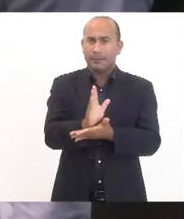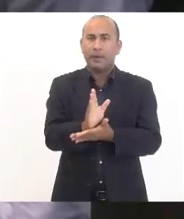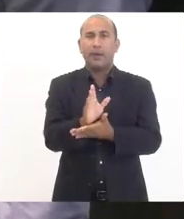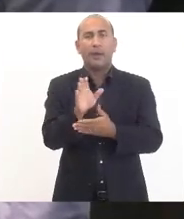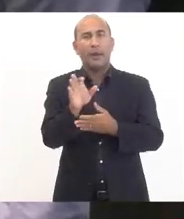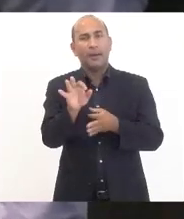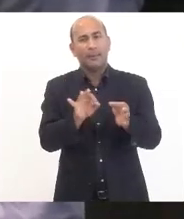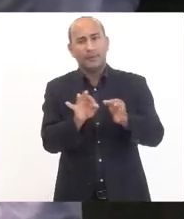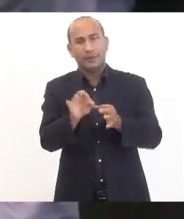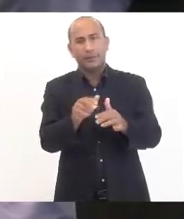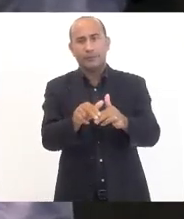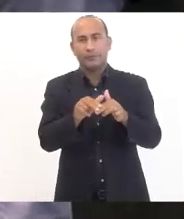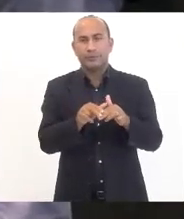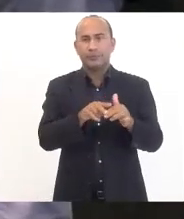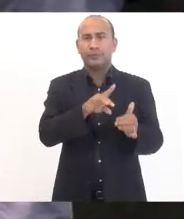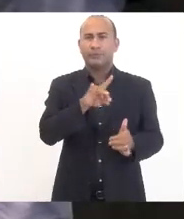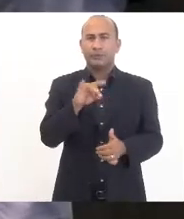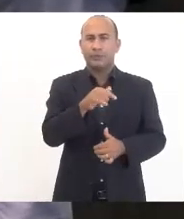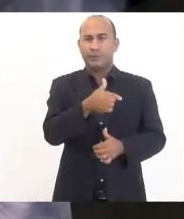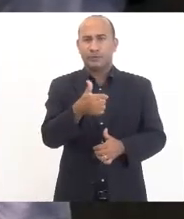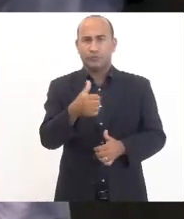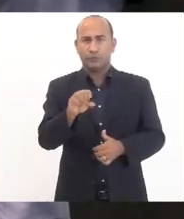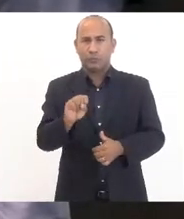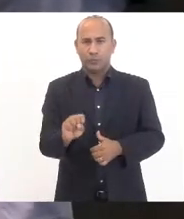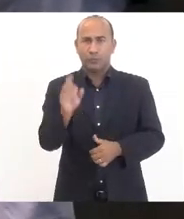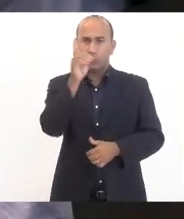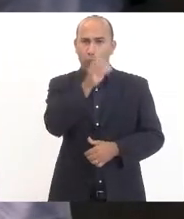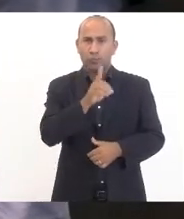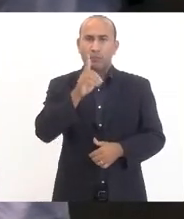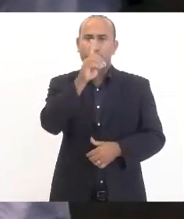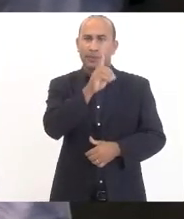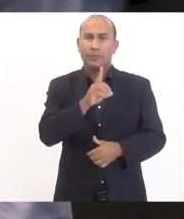projeto, pois no dia 28, no domingo,